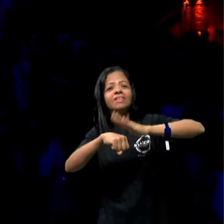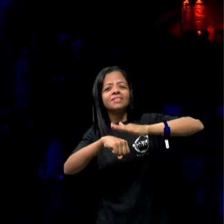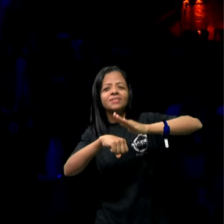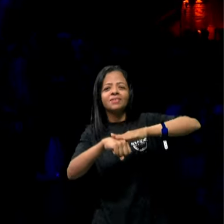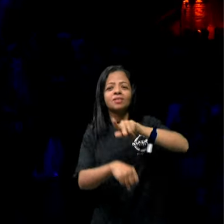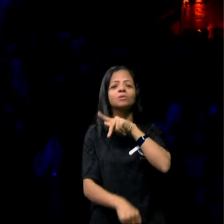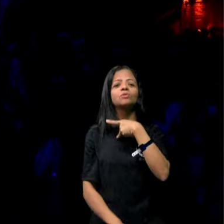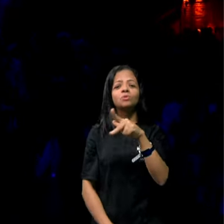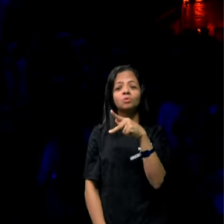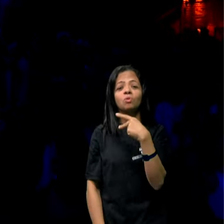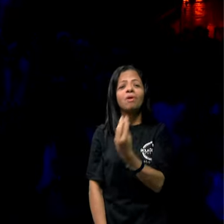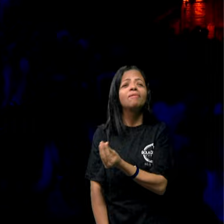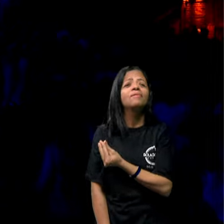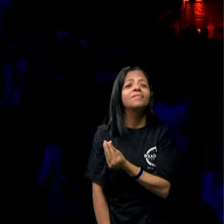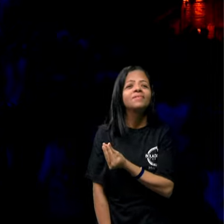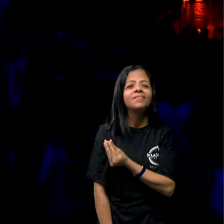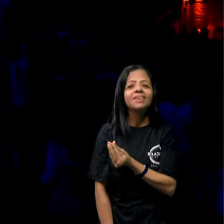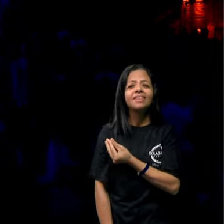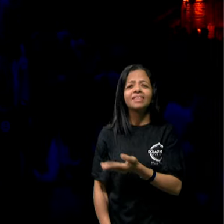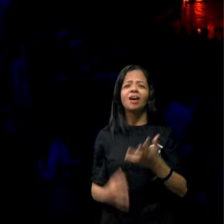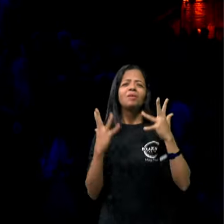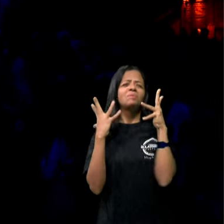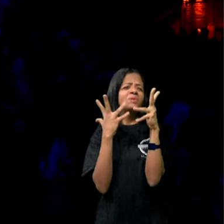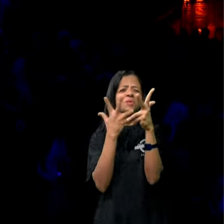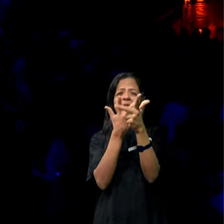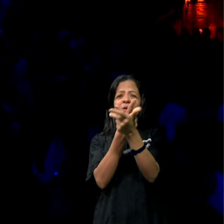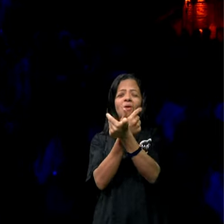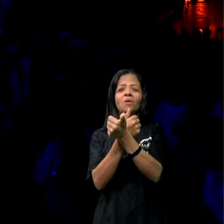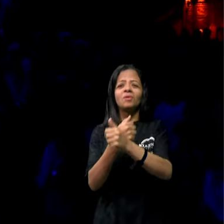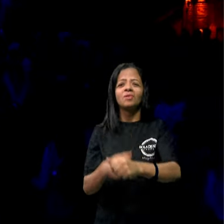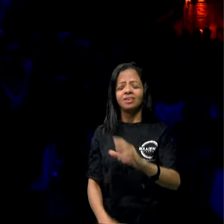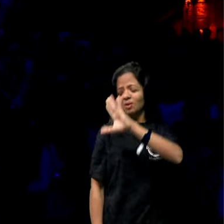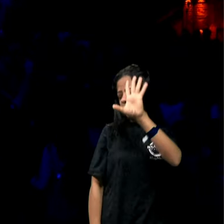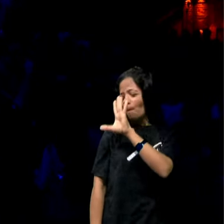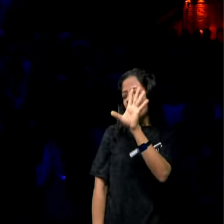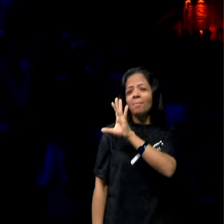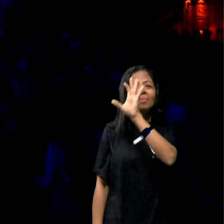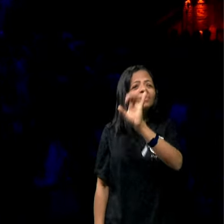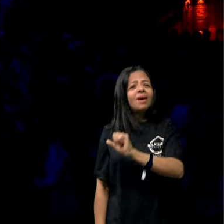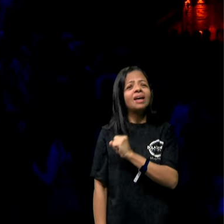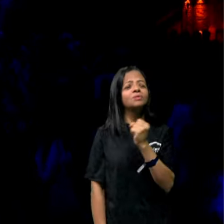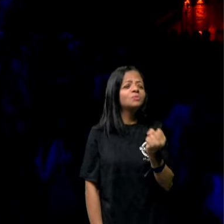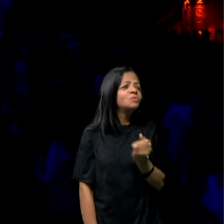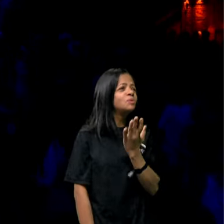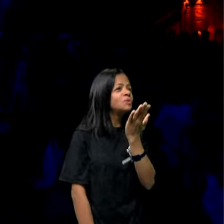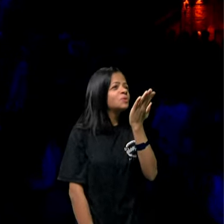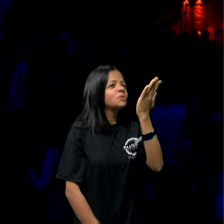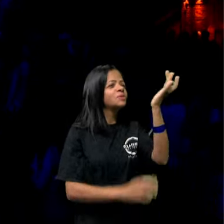maravilhosa. Comece a declarar palavras de amor ao seu amado Jesus.